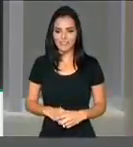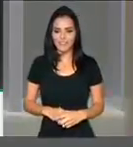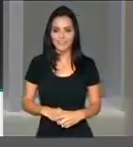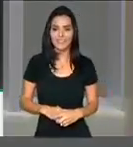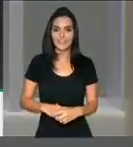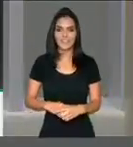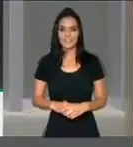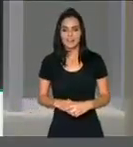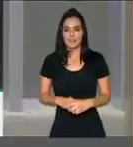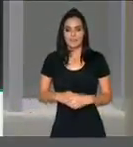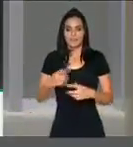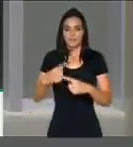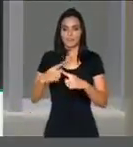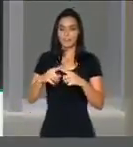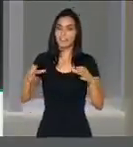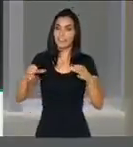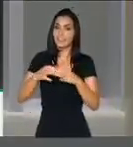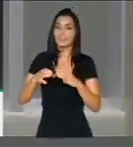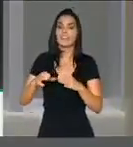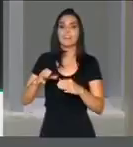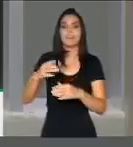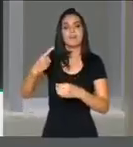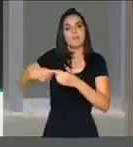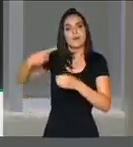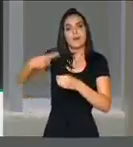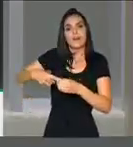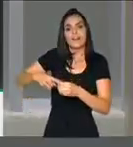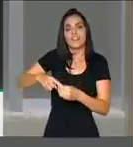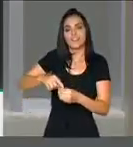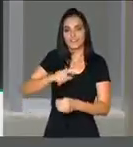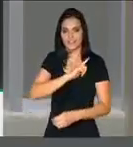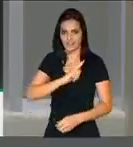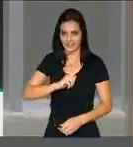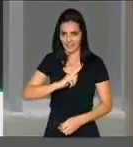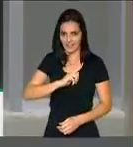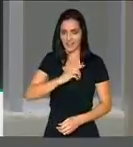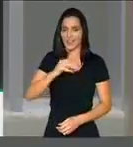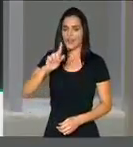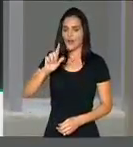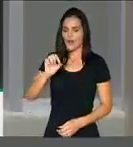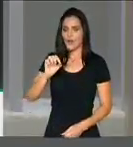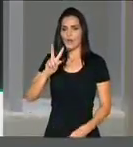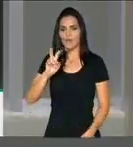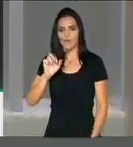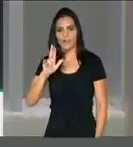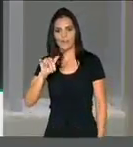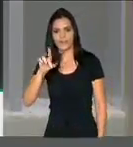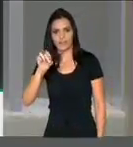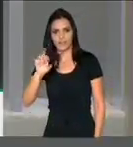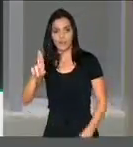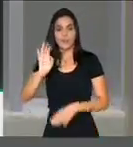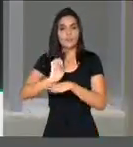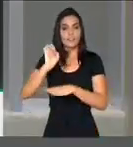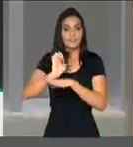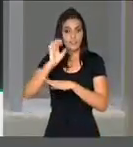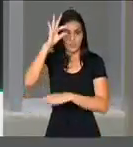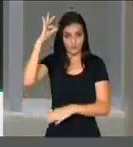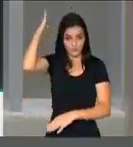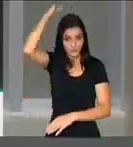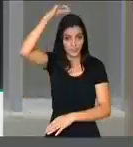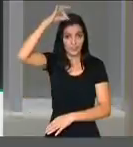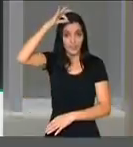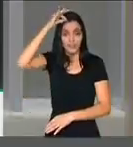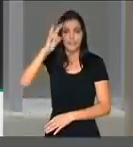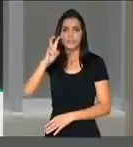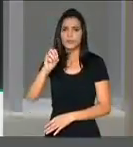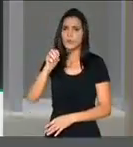de Colatina, ou do município de Governador Lindenberg, lá no estado do Espírito Santo, que pegou 50 mil reais para